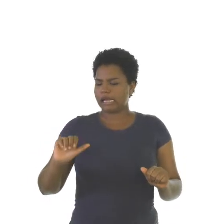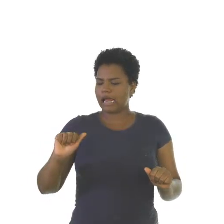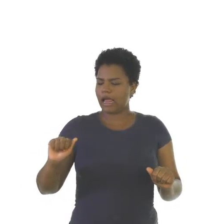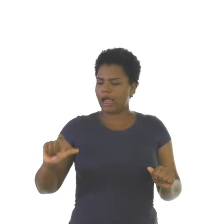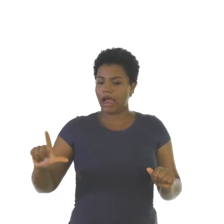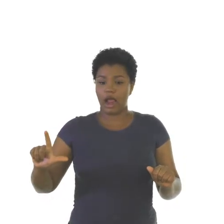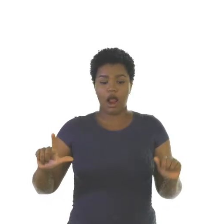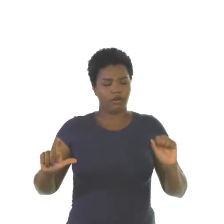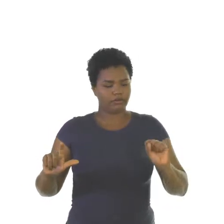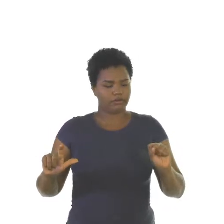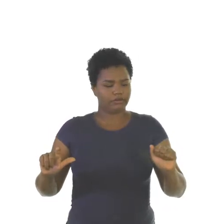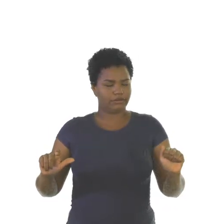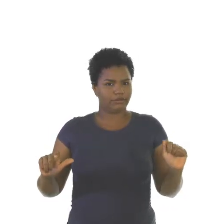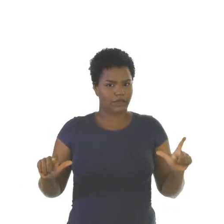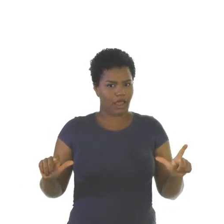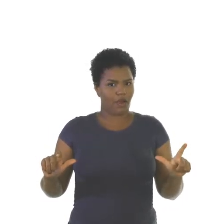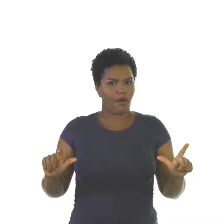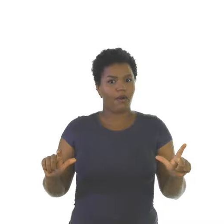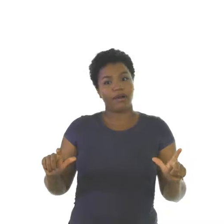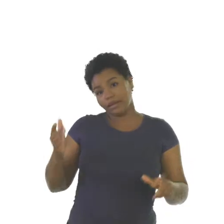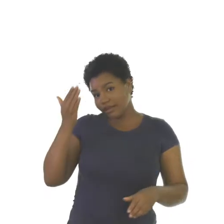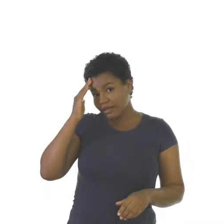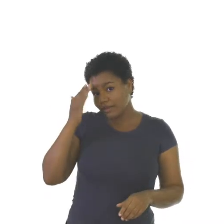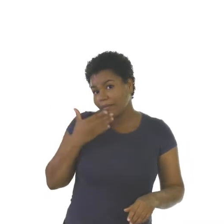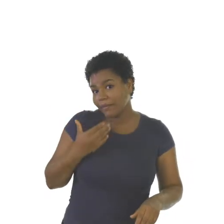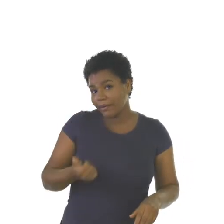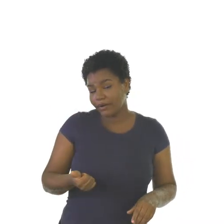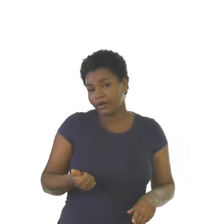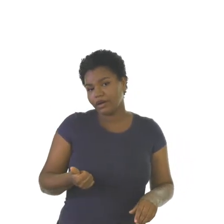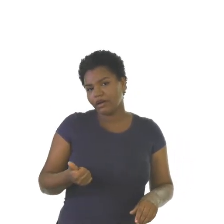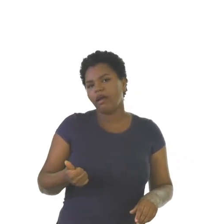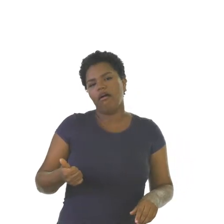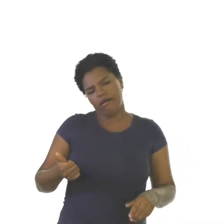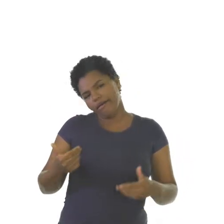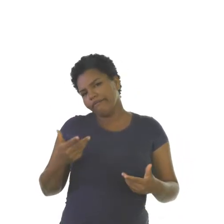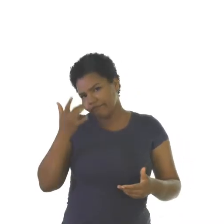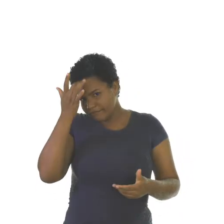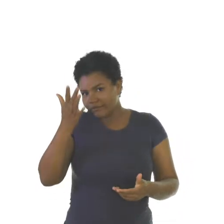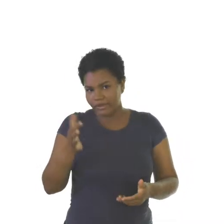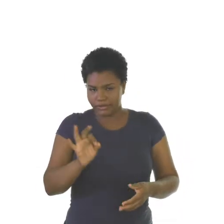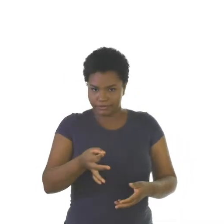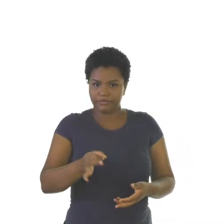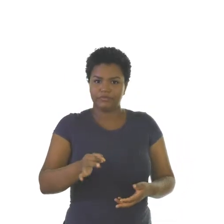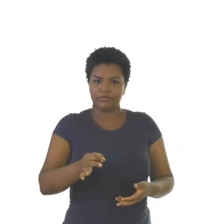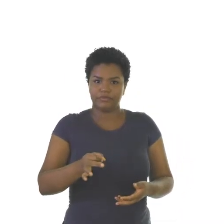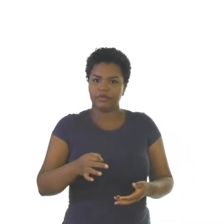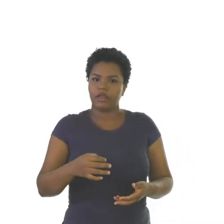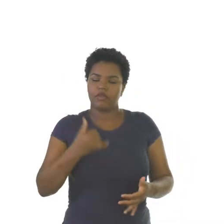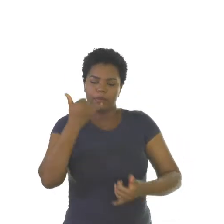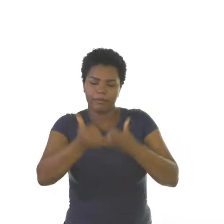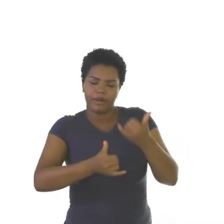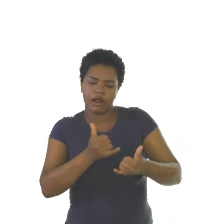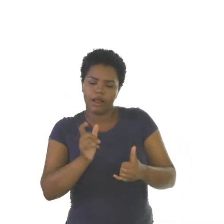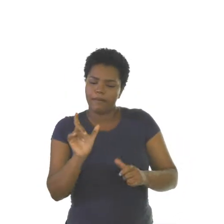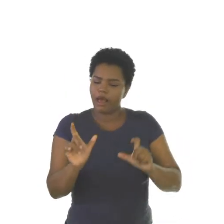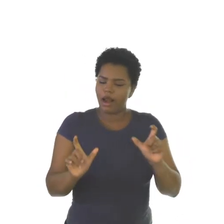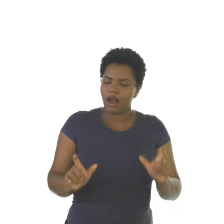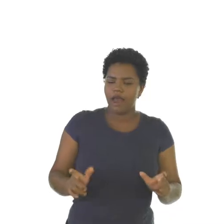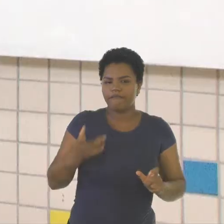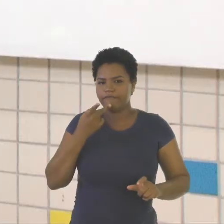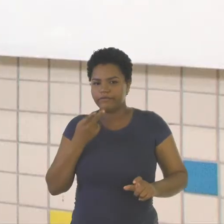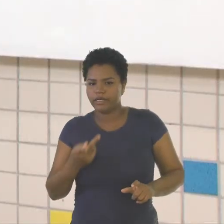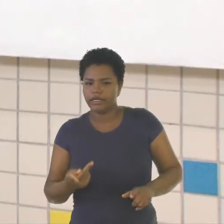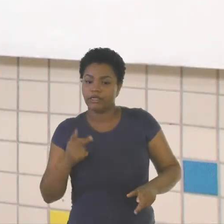sal. Deu para entender melhor agora? Desse jeito fica fácil, não fica? Quando a gente brinca com as palavras,